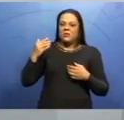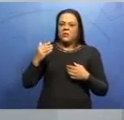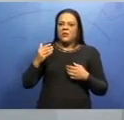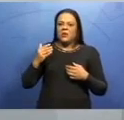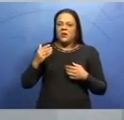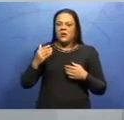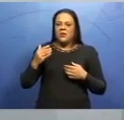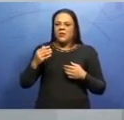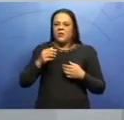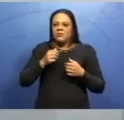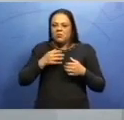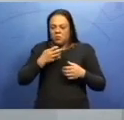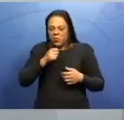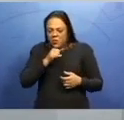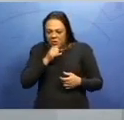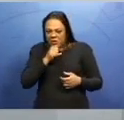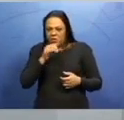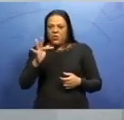Ficou triste.